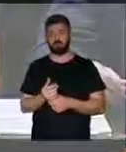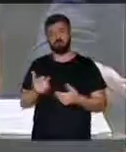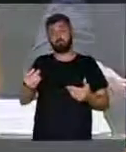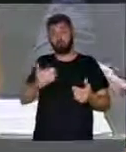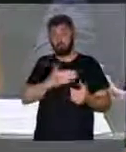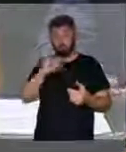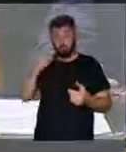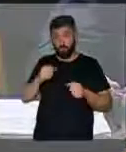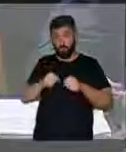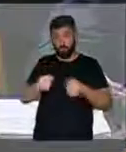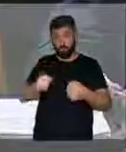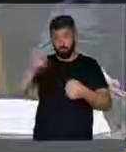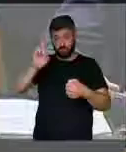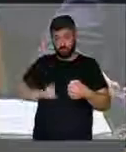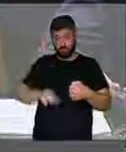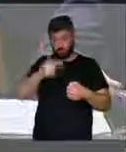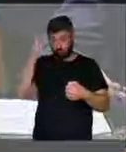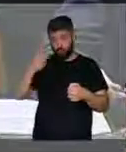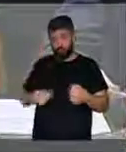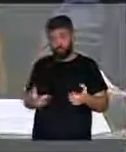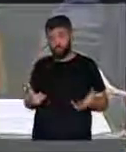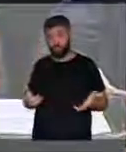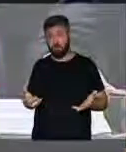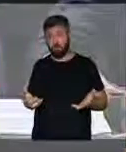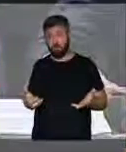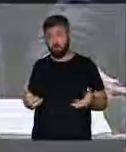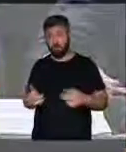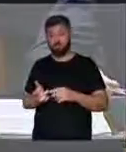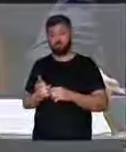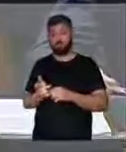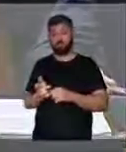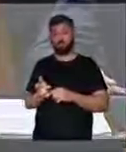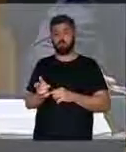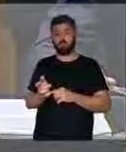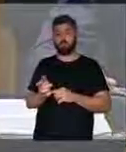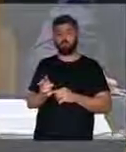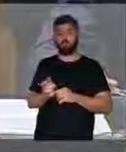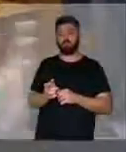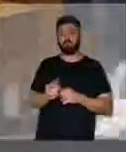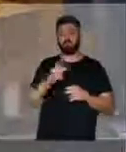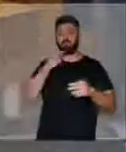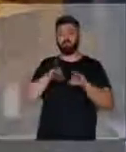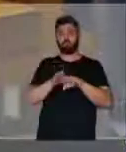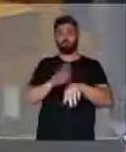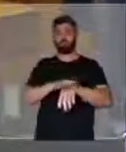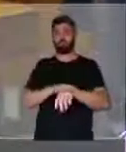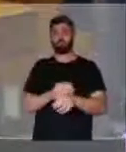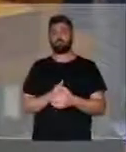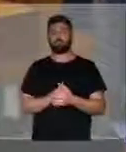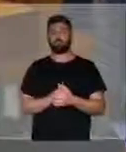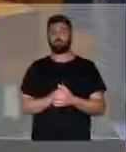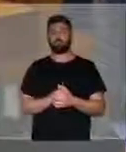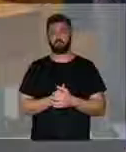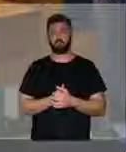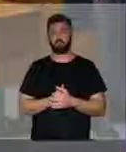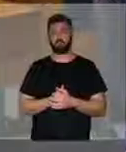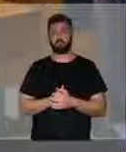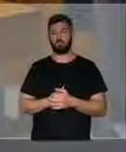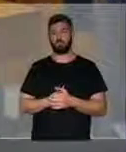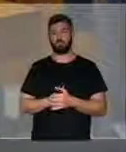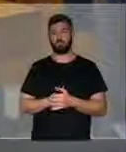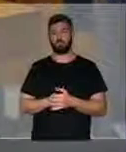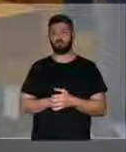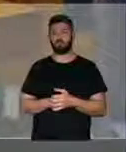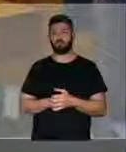de direito humano, eu dei toda já sabemos a senhor. Cumplicidade o fez a de alguns toda, aqui. Deputado. É o fim do não mundo. Faz isso,